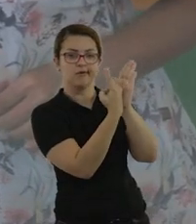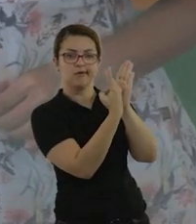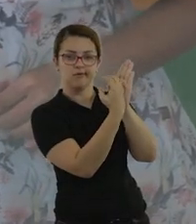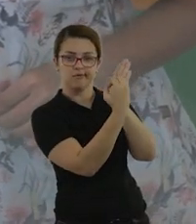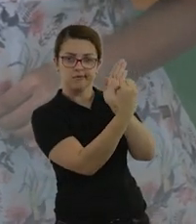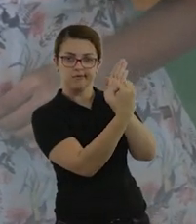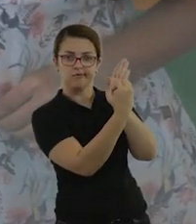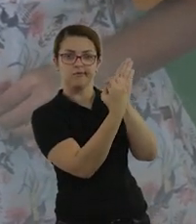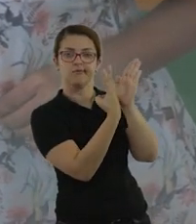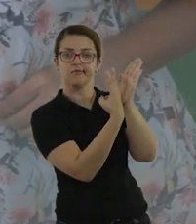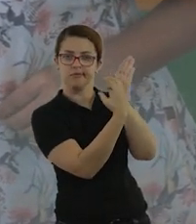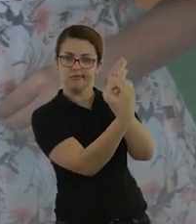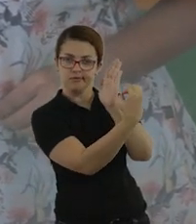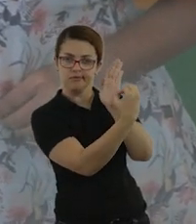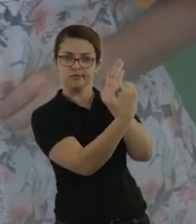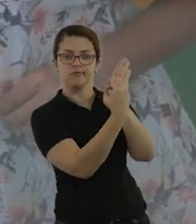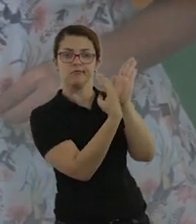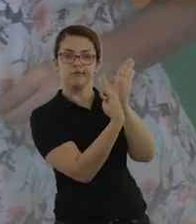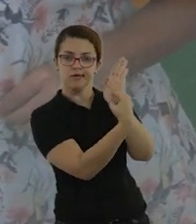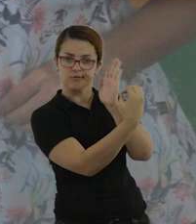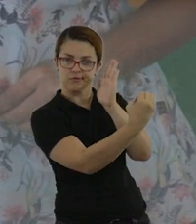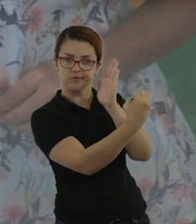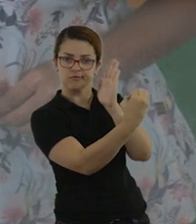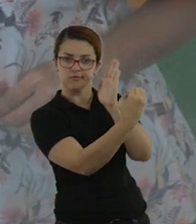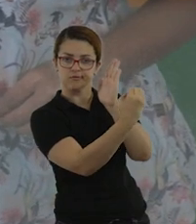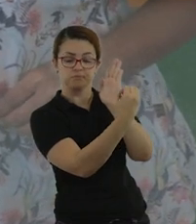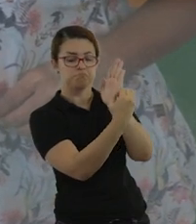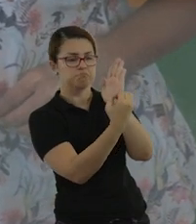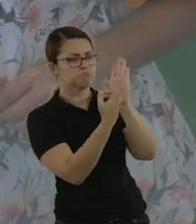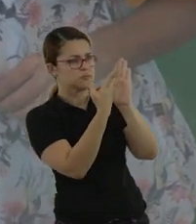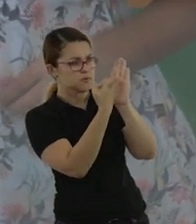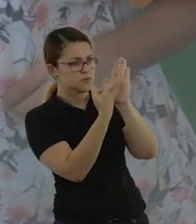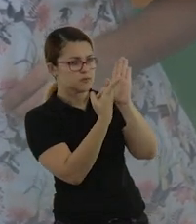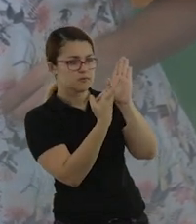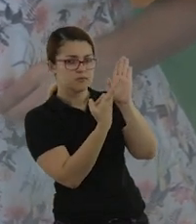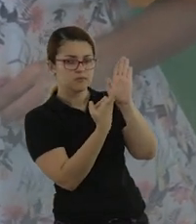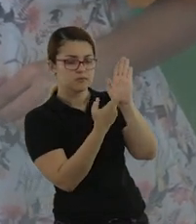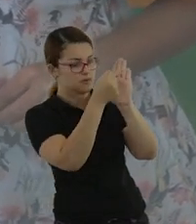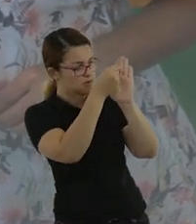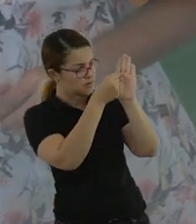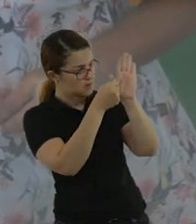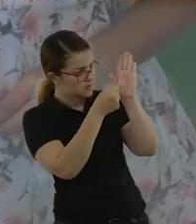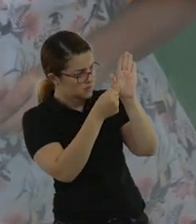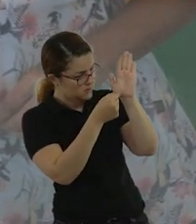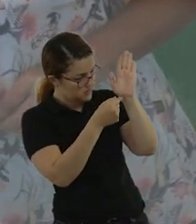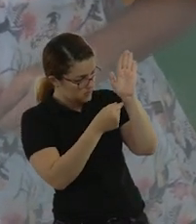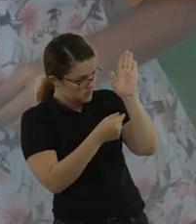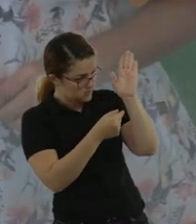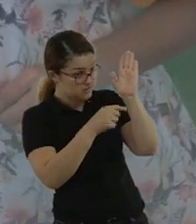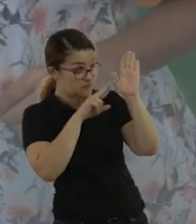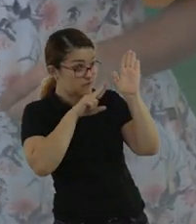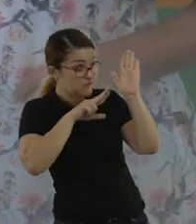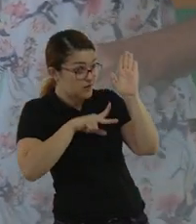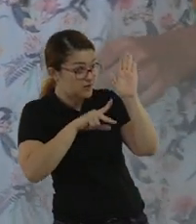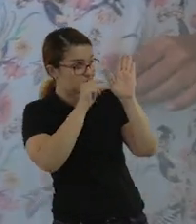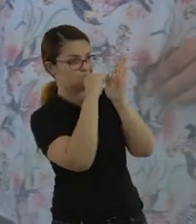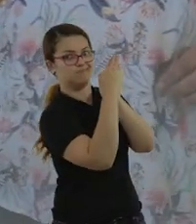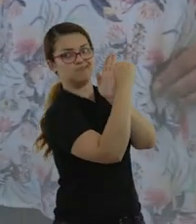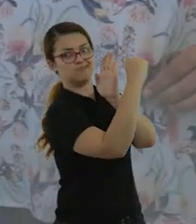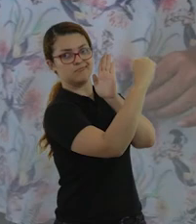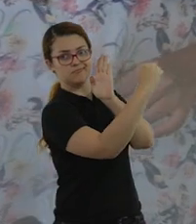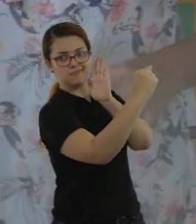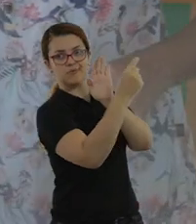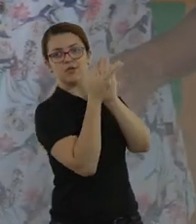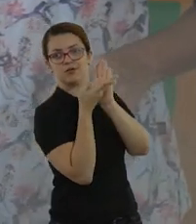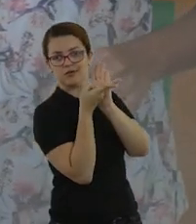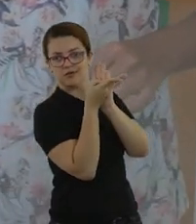eu vou para o 200, do 200 eu vou para o 300, do 300 para o 400. Então a gente observa que na coluna a contagem está diferente da